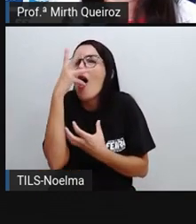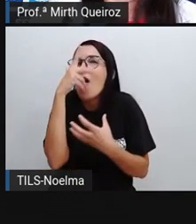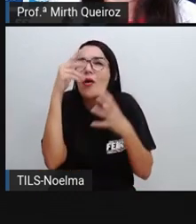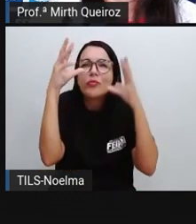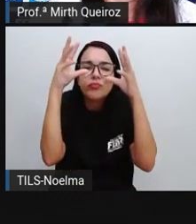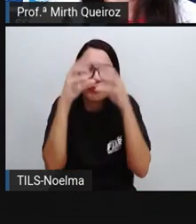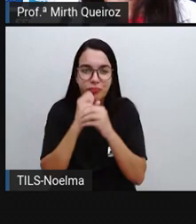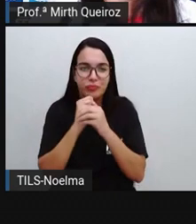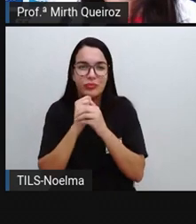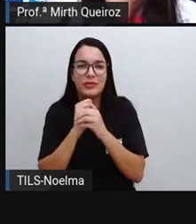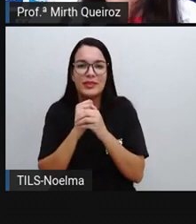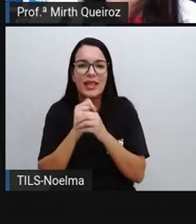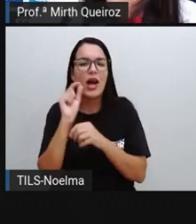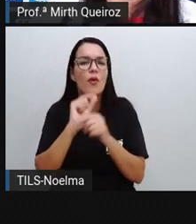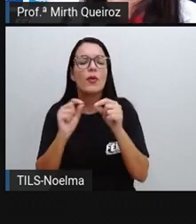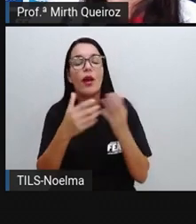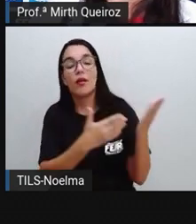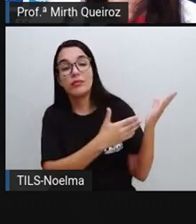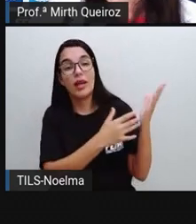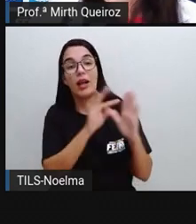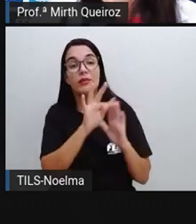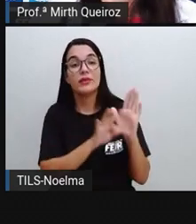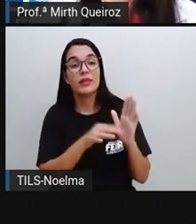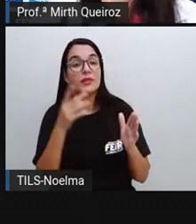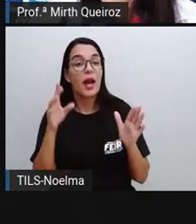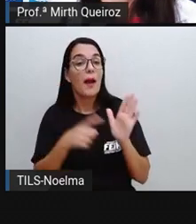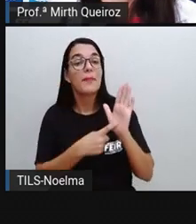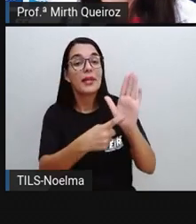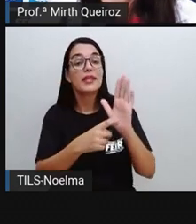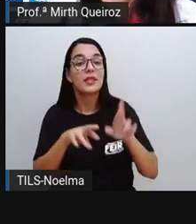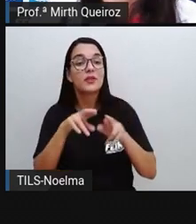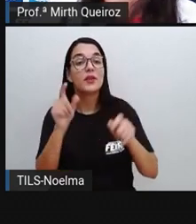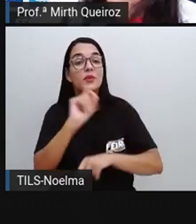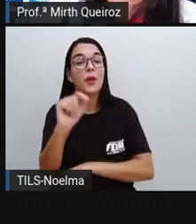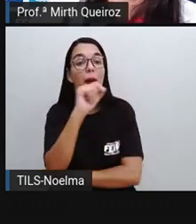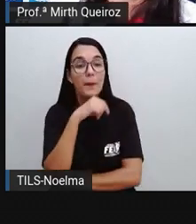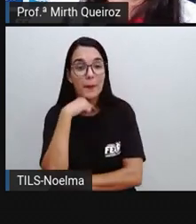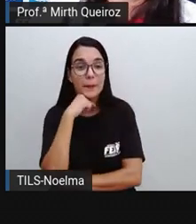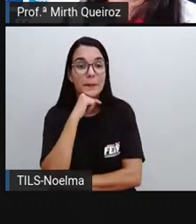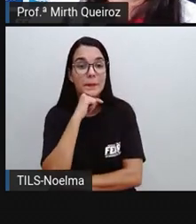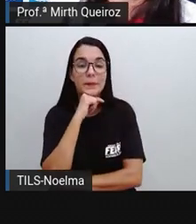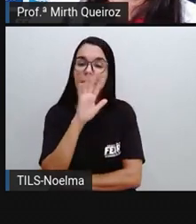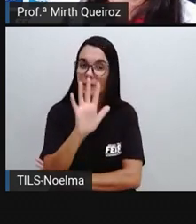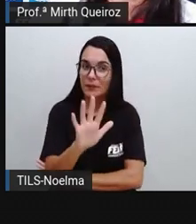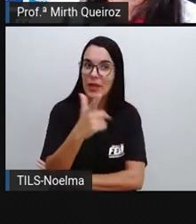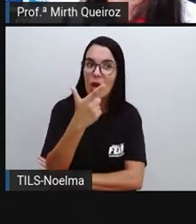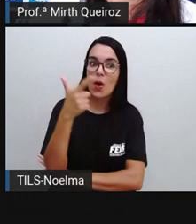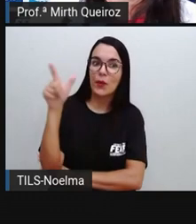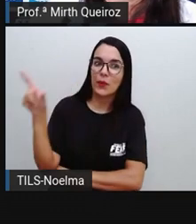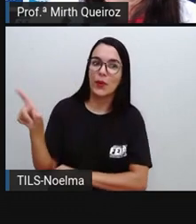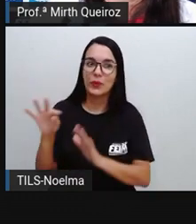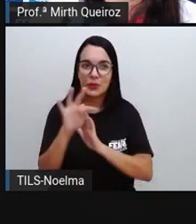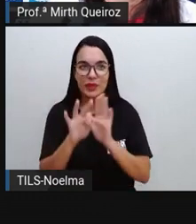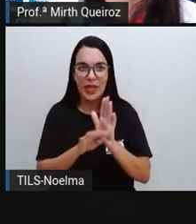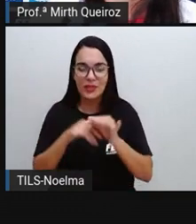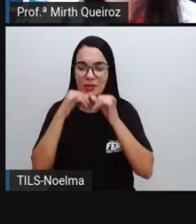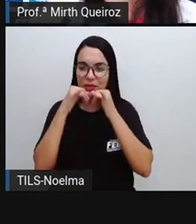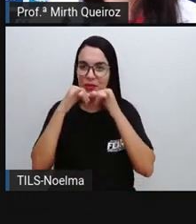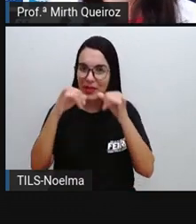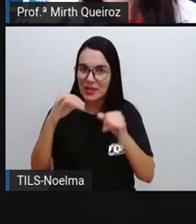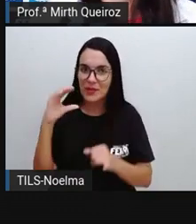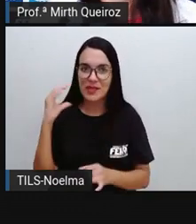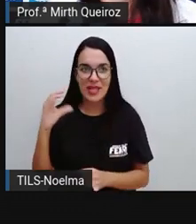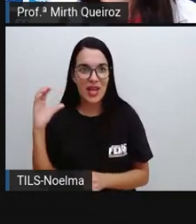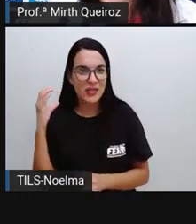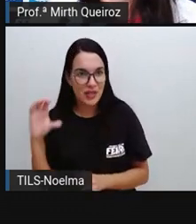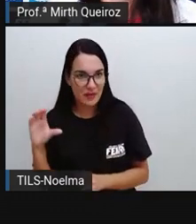escuridão! O que, que esse texto apresenta de diferente do outro texto? O outro texto, ele era um texto de divulgação científica. Aqui já,